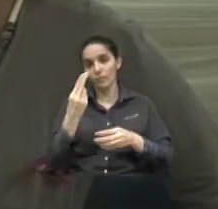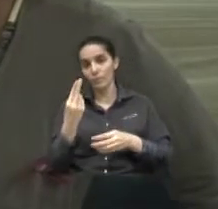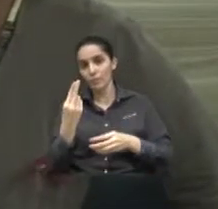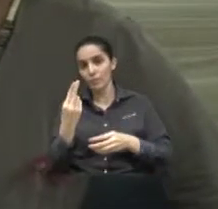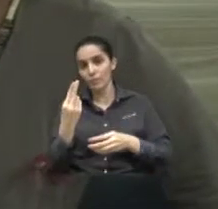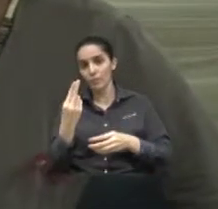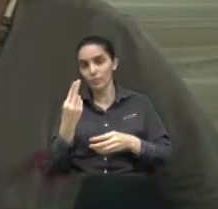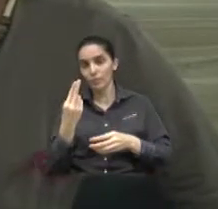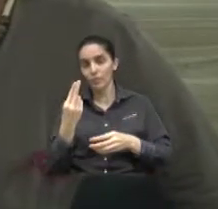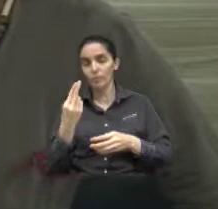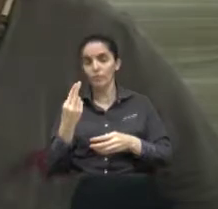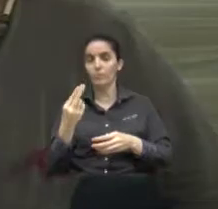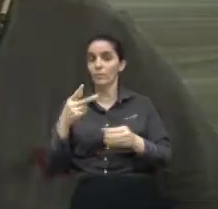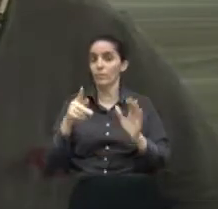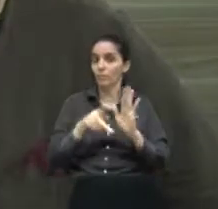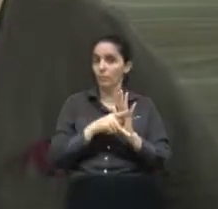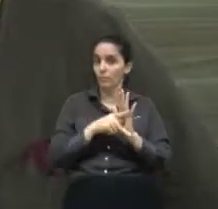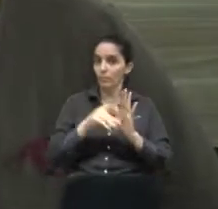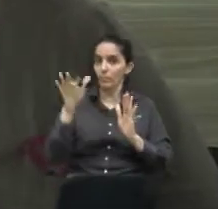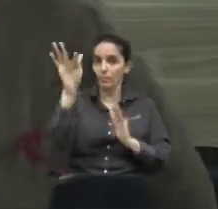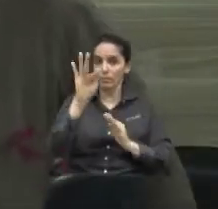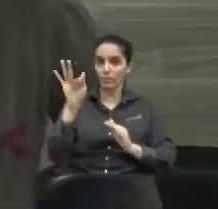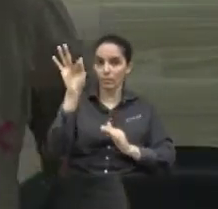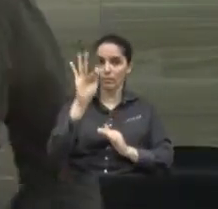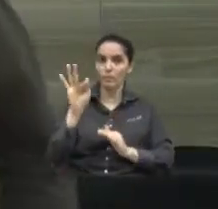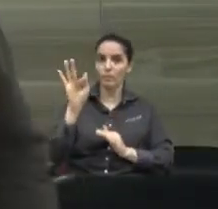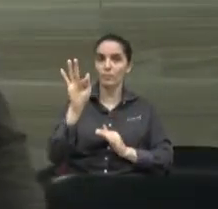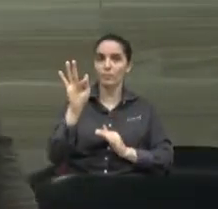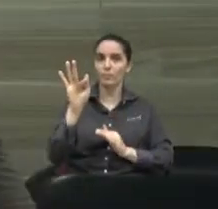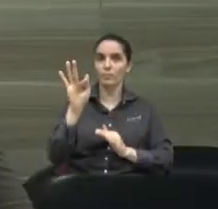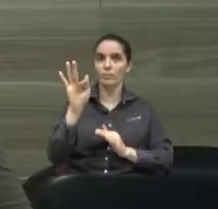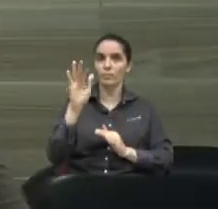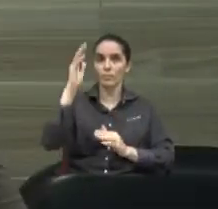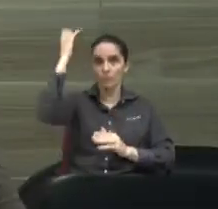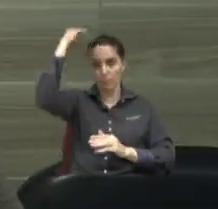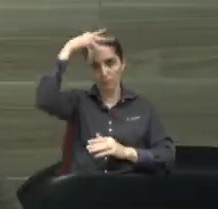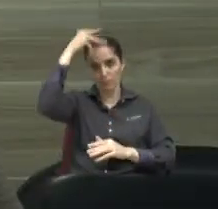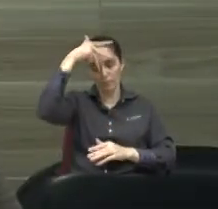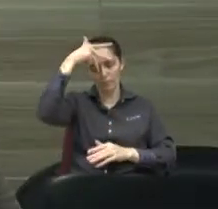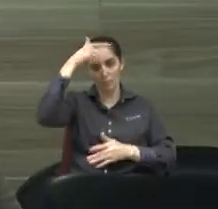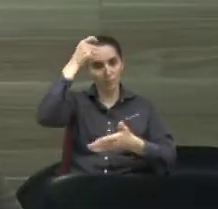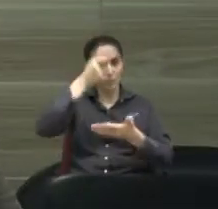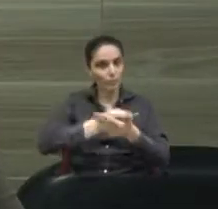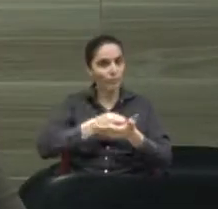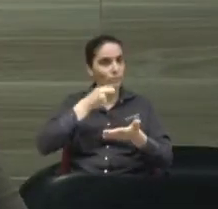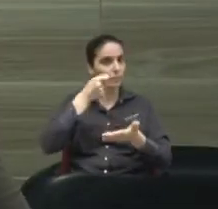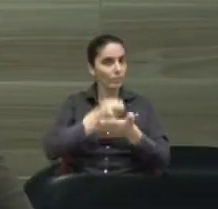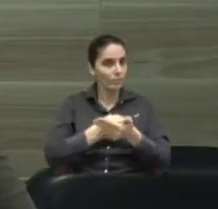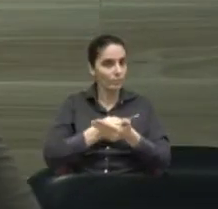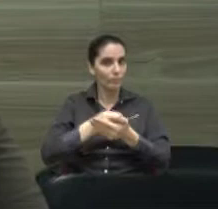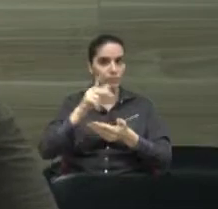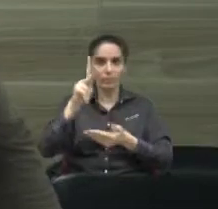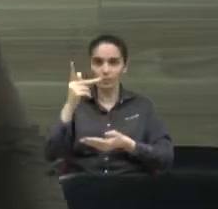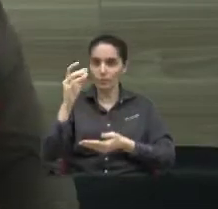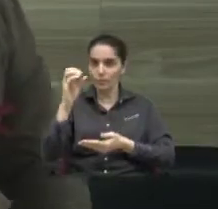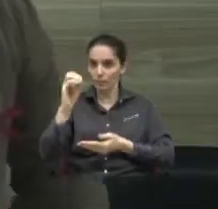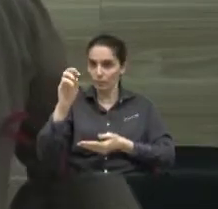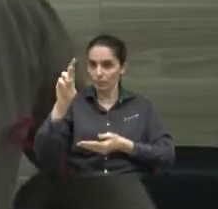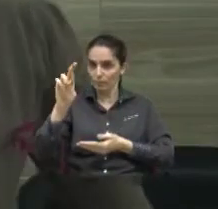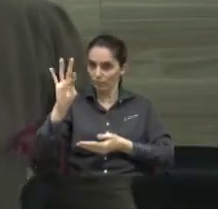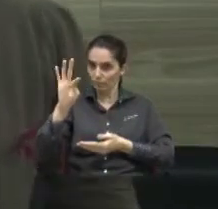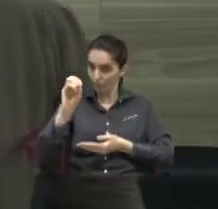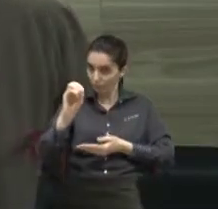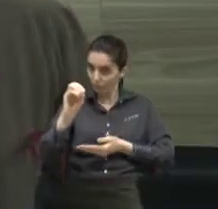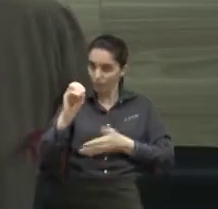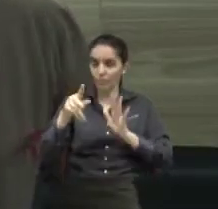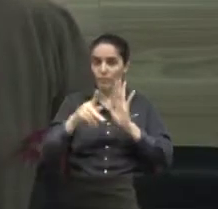federal. Eu ainda quero lutar muito para que seja do município. E, assim